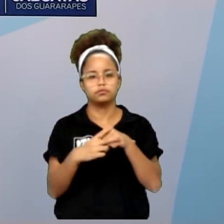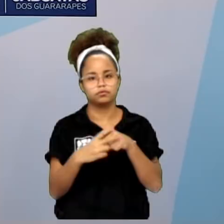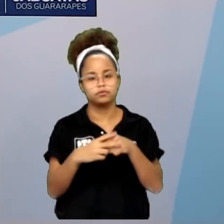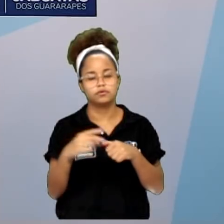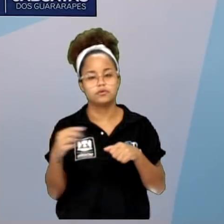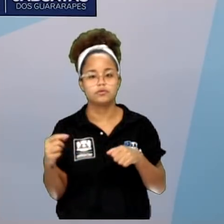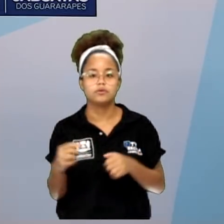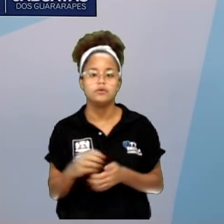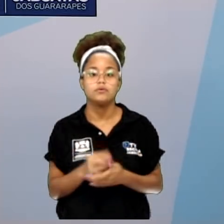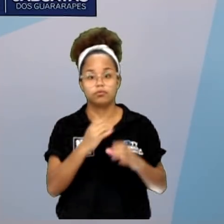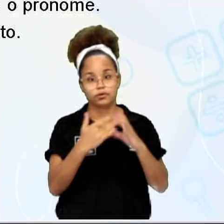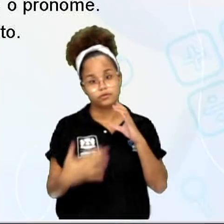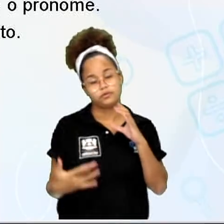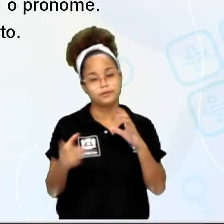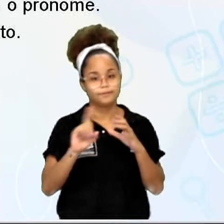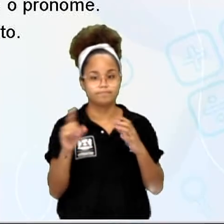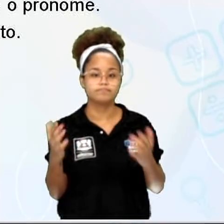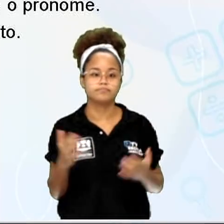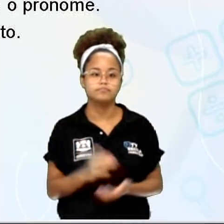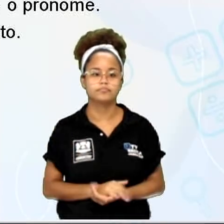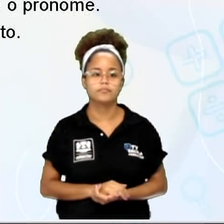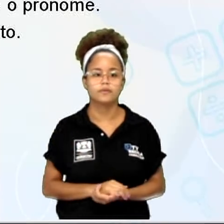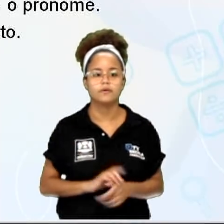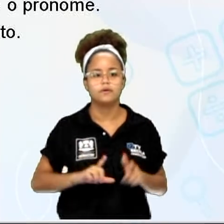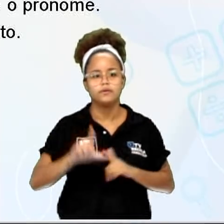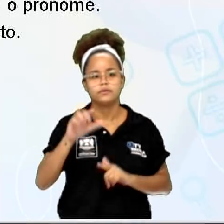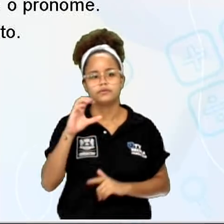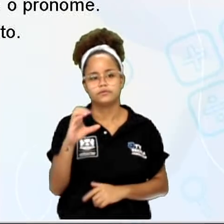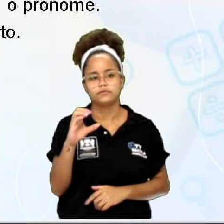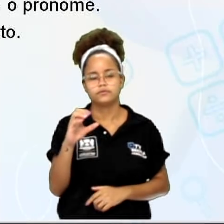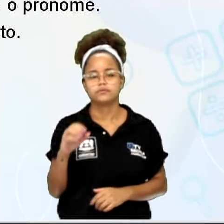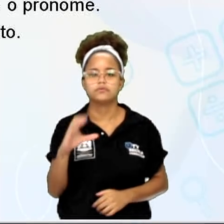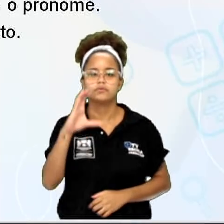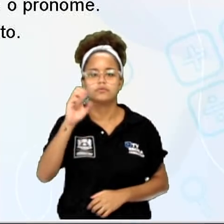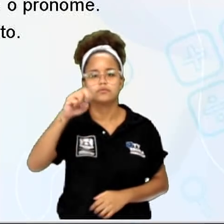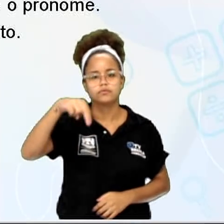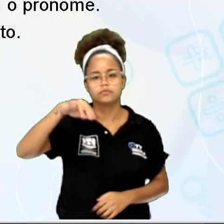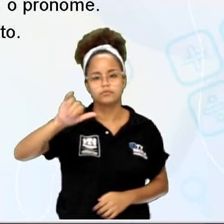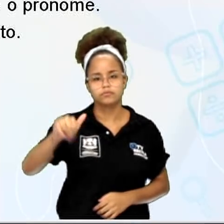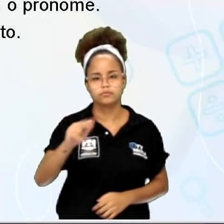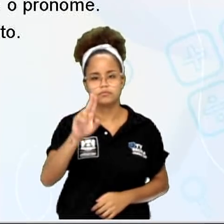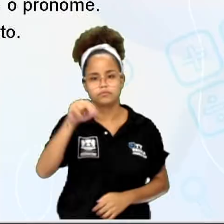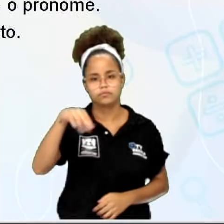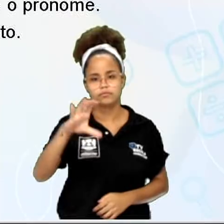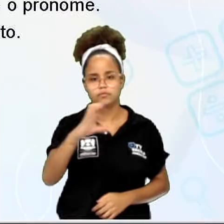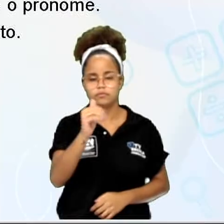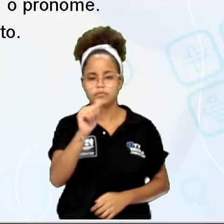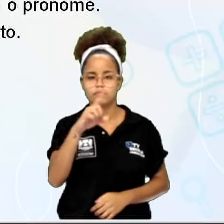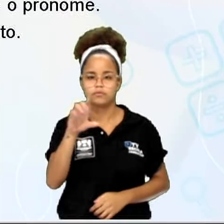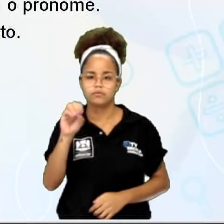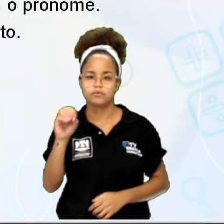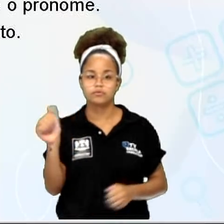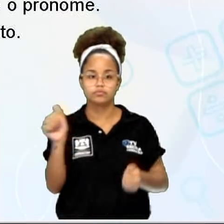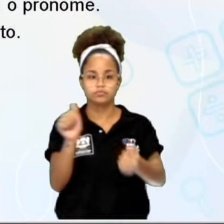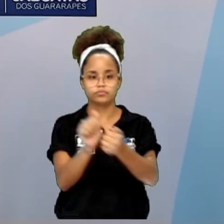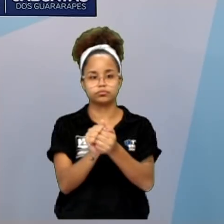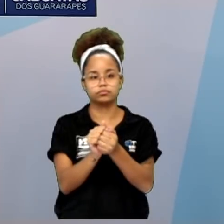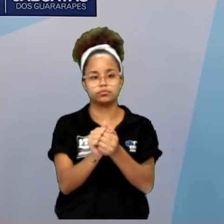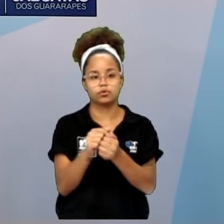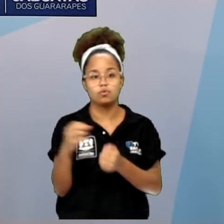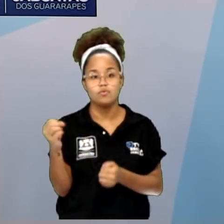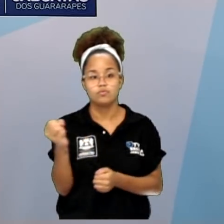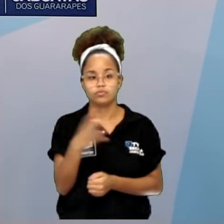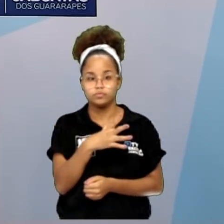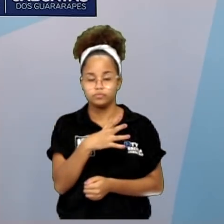achei. O item C, ó, conjunção integrante e introduz uma nova oração com valor de sujeito. Também não é uma